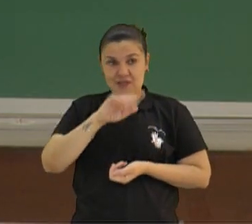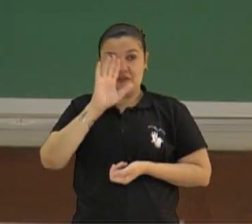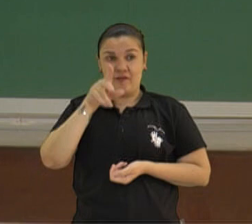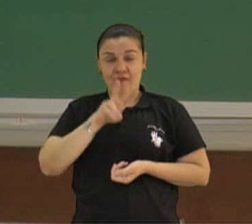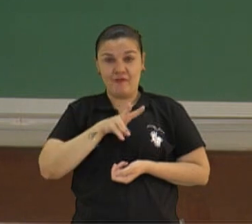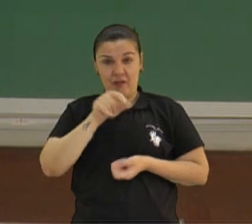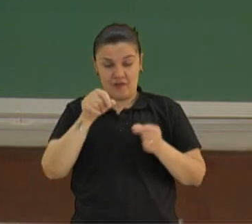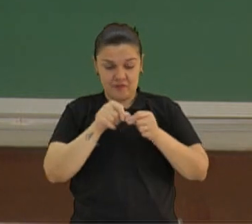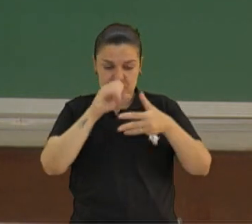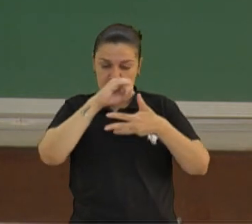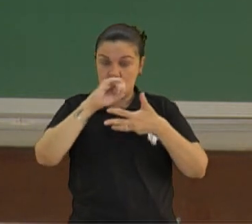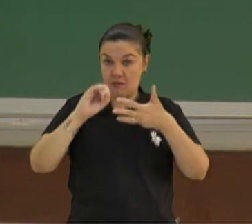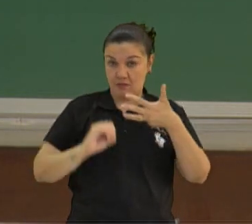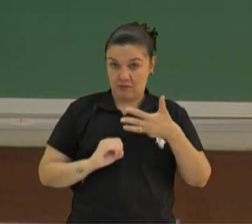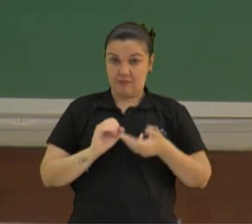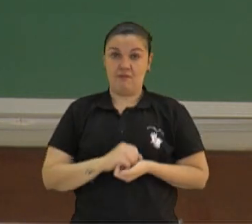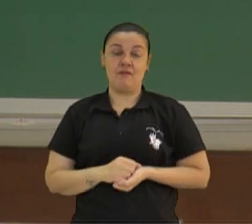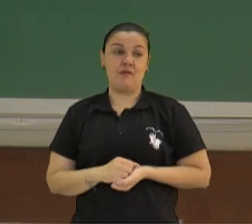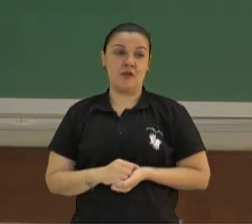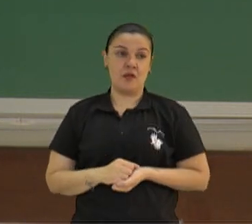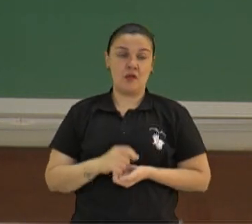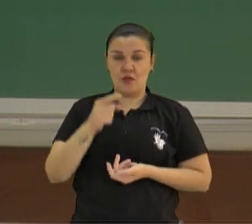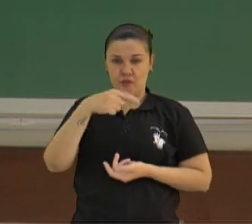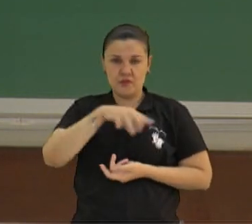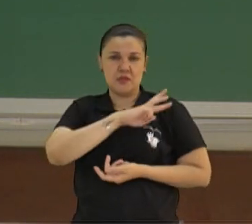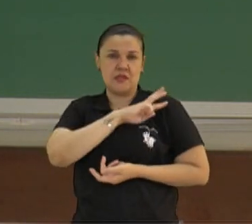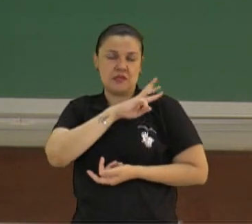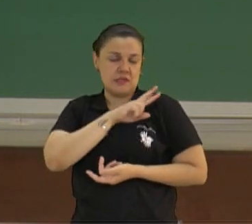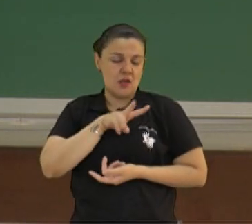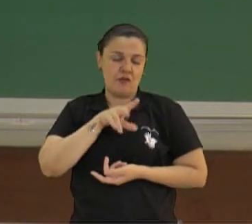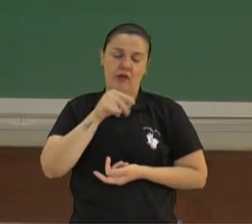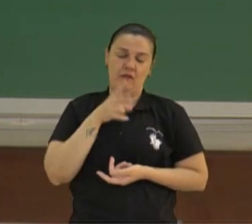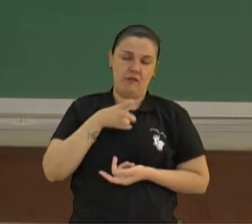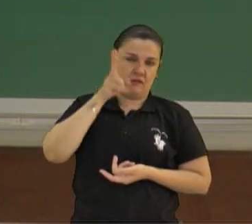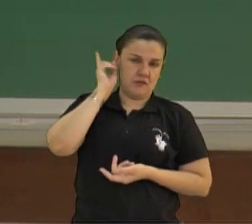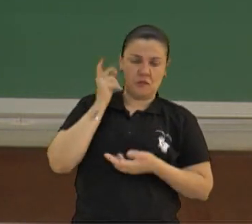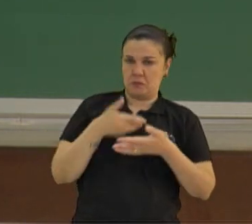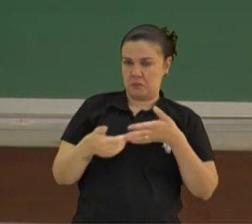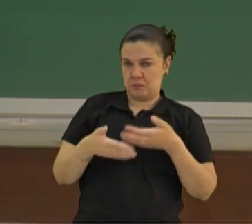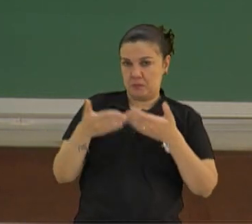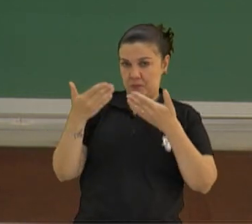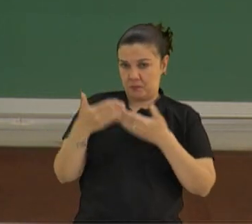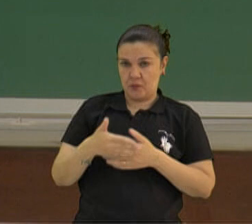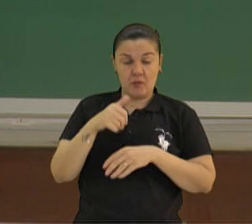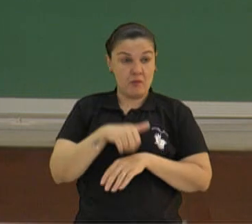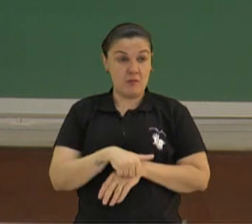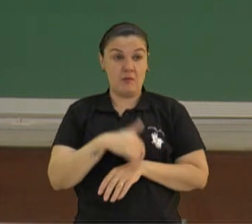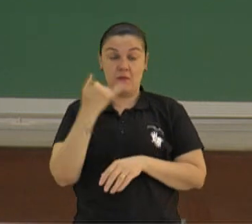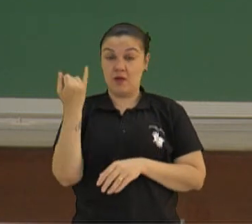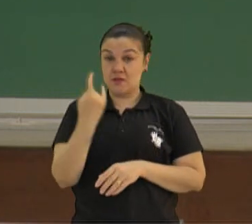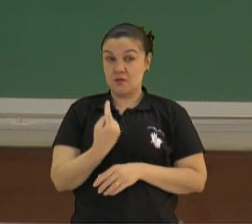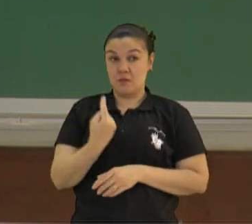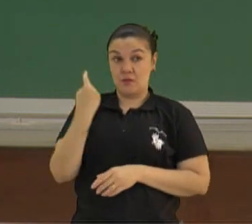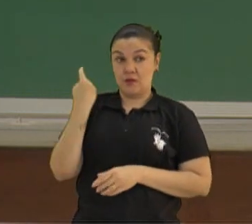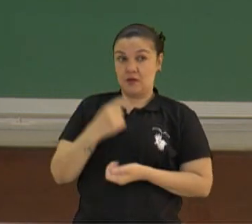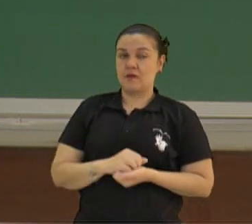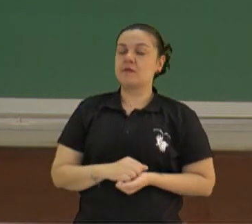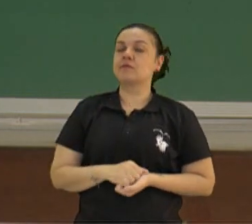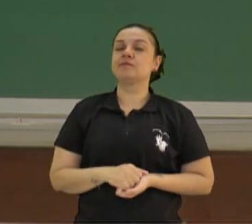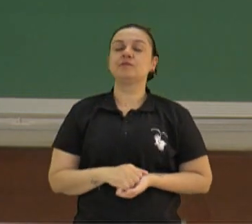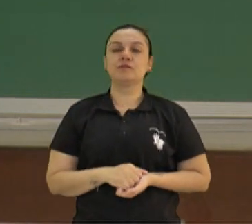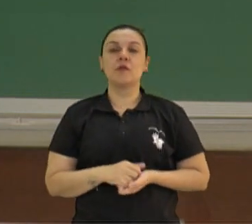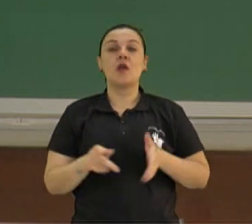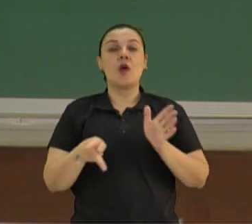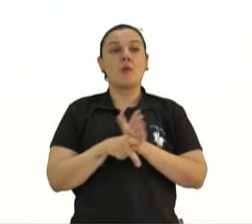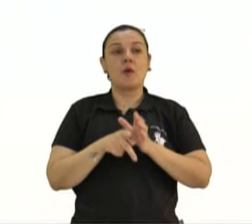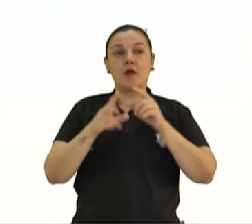vai fazer Enem, para você que está no terceirão, vai fazer vestibular ou qualquer prova, pessoal, a parte mais importante, pessoal, a parte